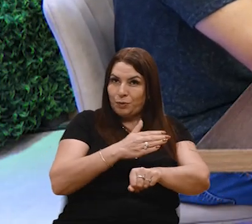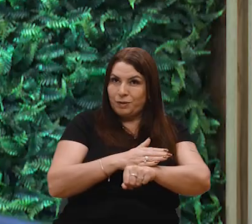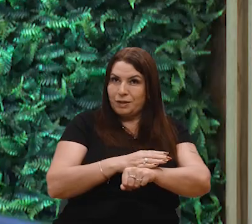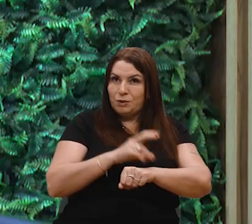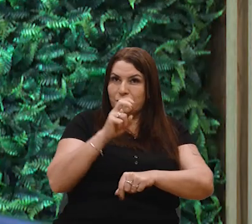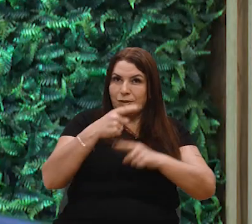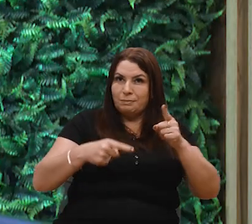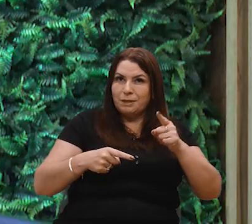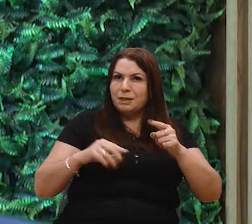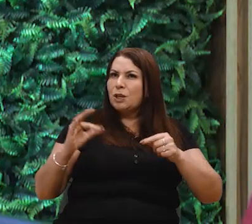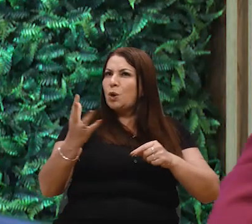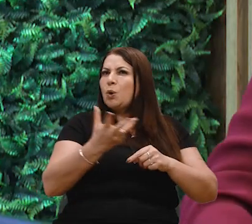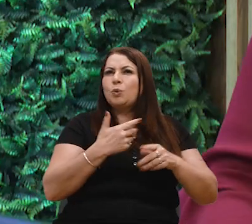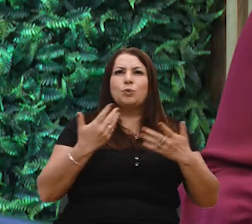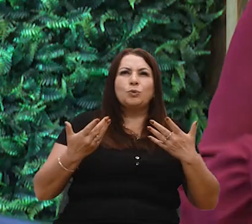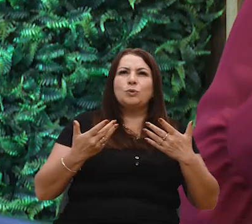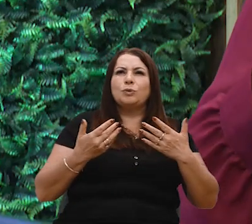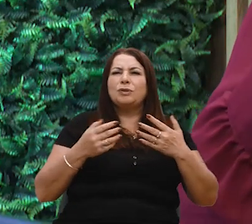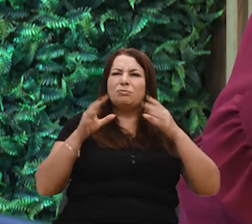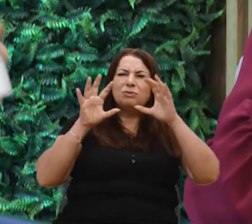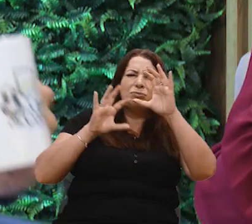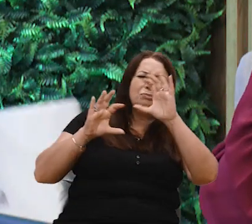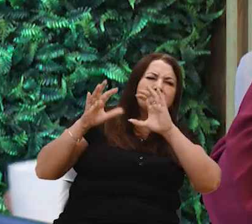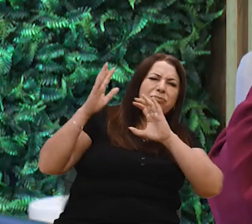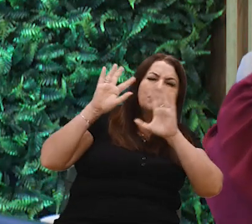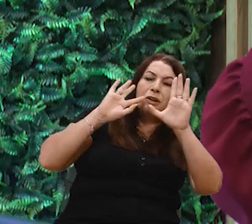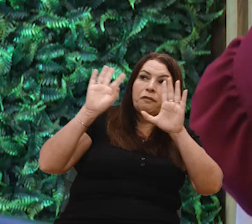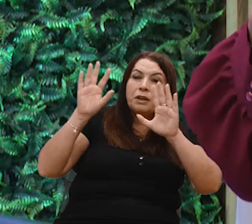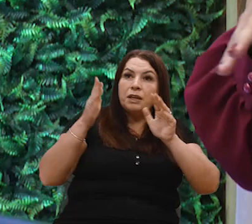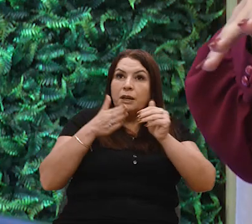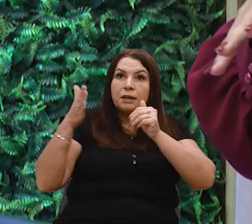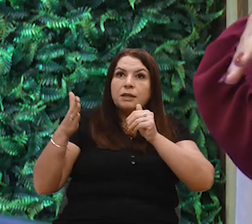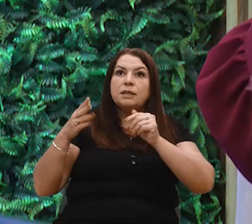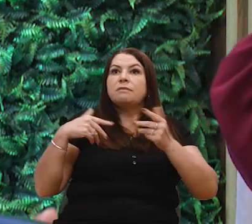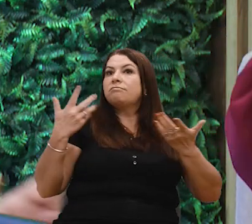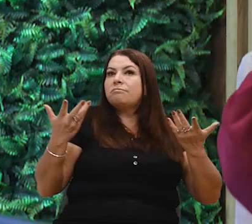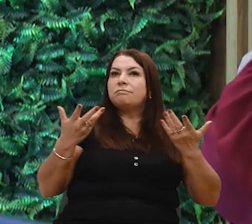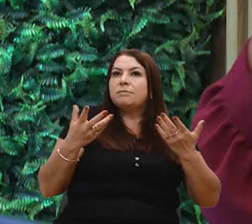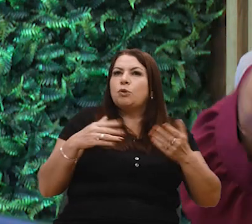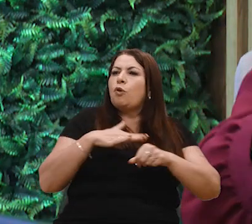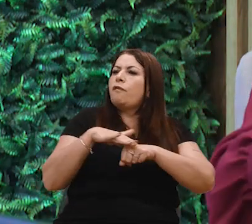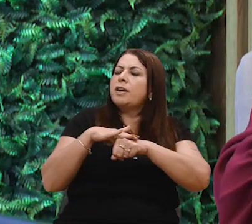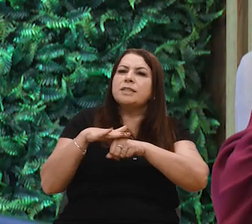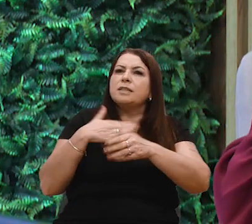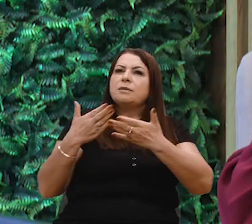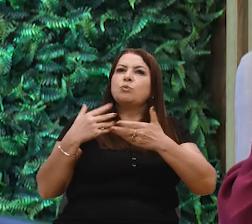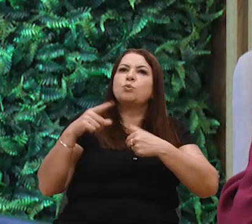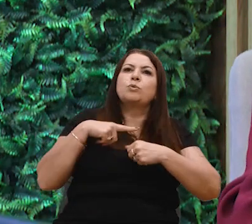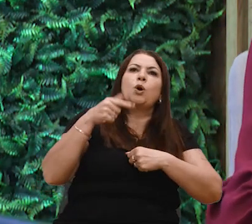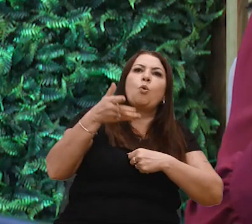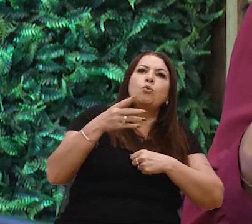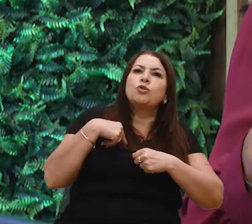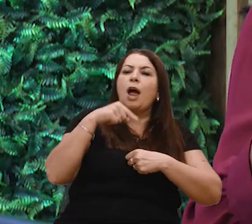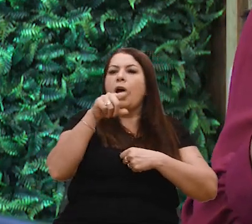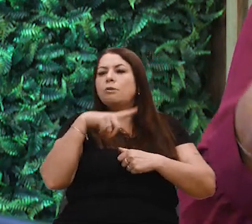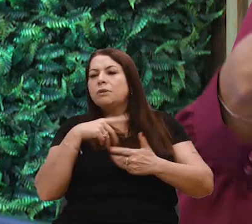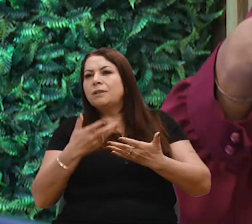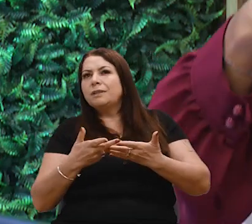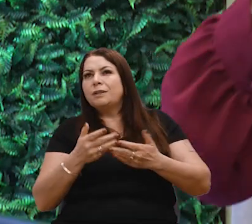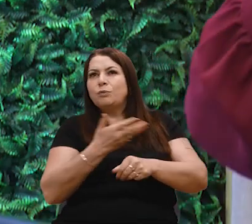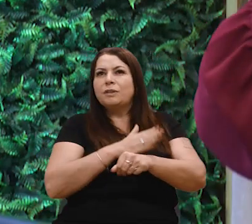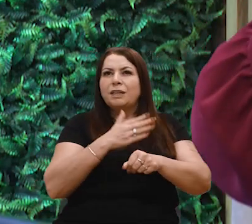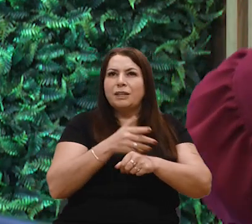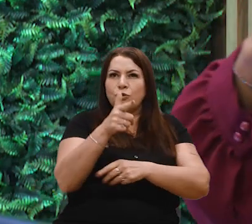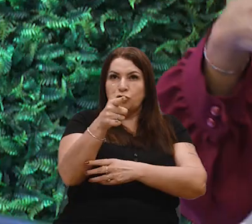no treino esse das 5h30, a gente chega lá, está todo mundo neblinão, não se enxerga quase a pessoa do teu lado, mas enfim, estão conversando e dizem, o que tu tem hoje?